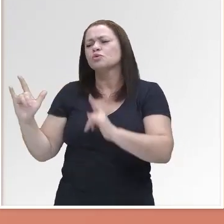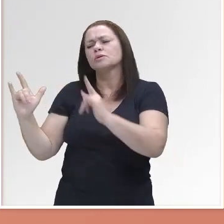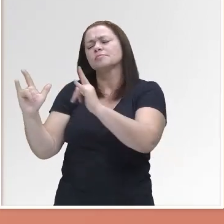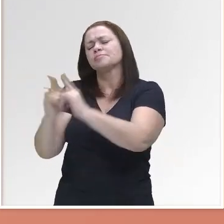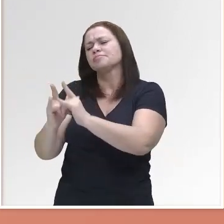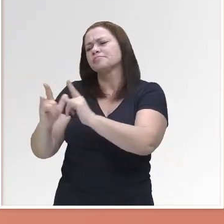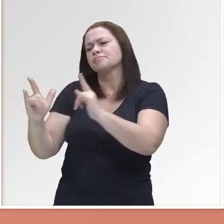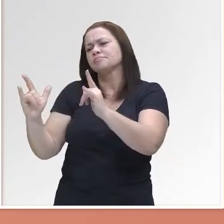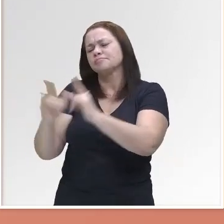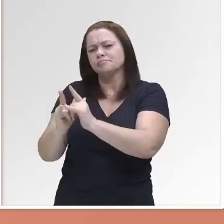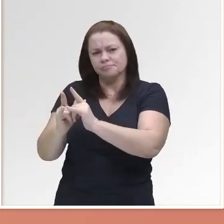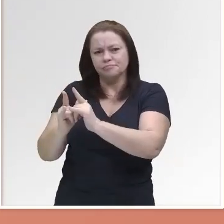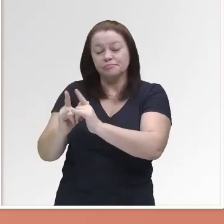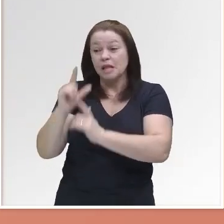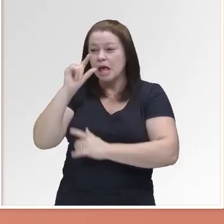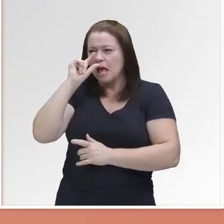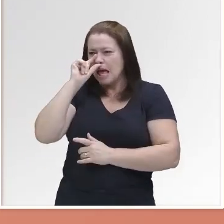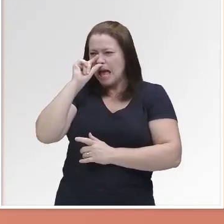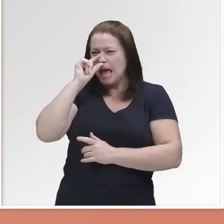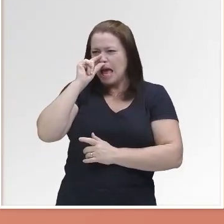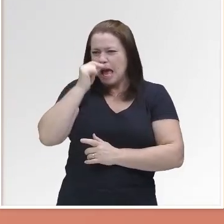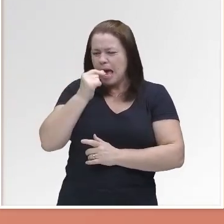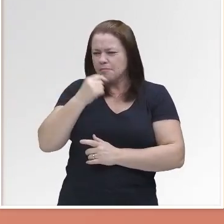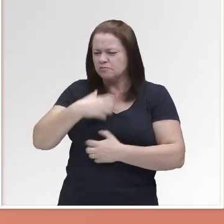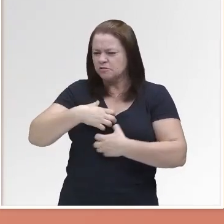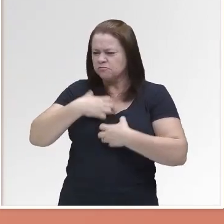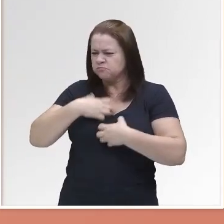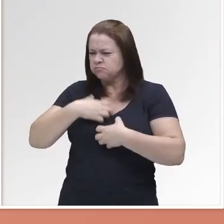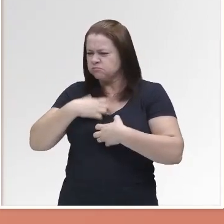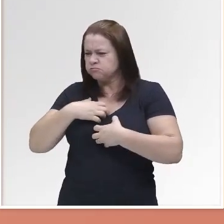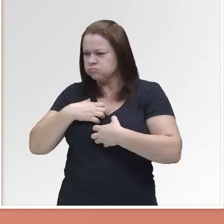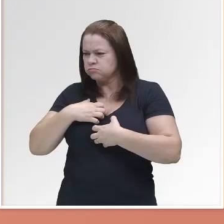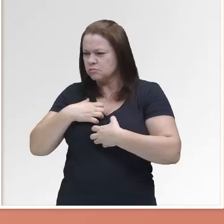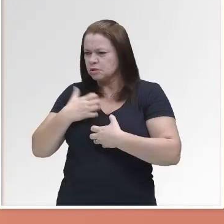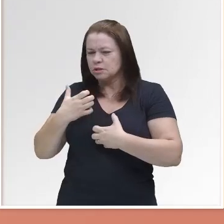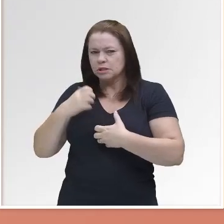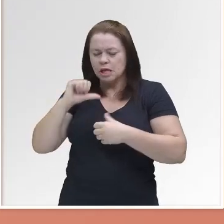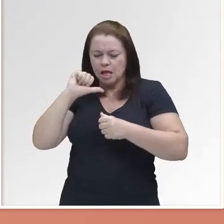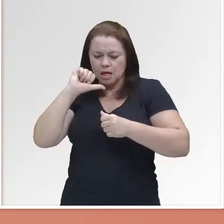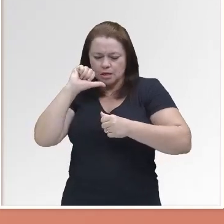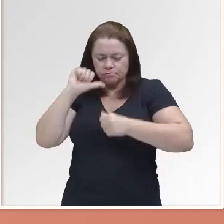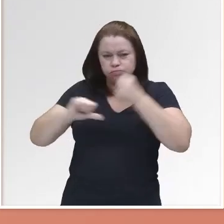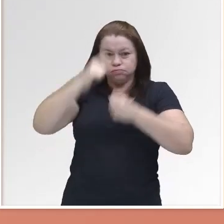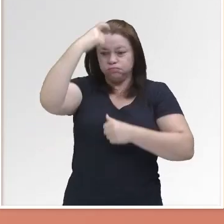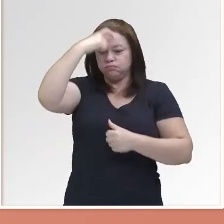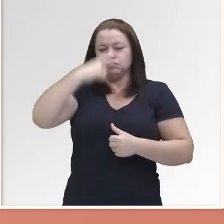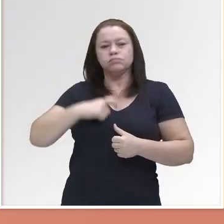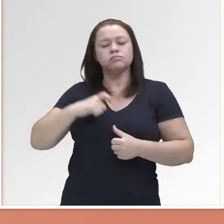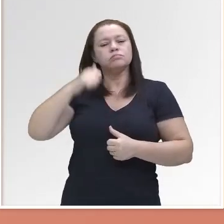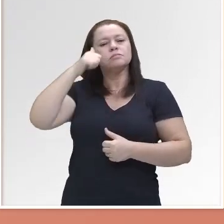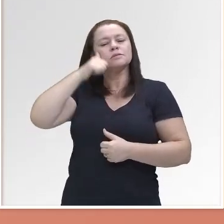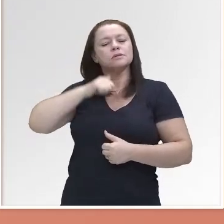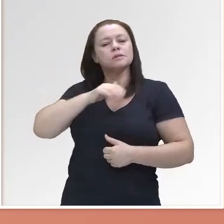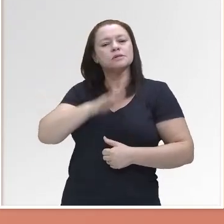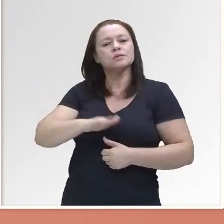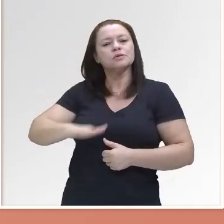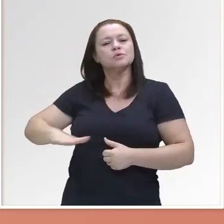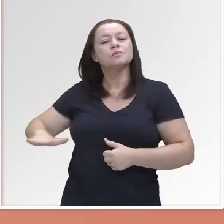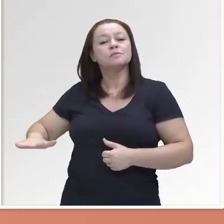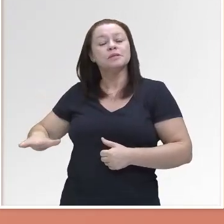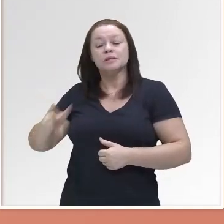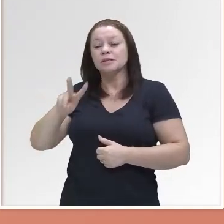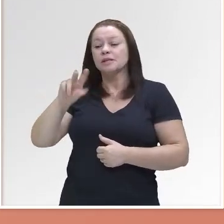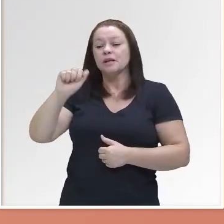apaixonados. A bruxa então transformou-se numa menina chamada